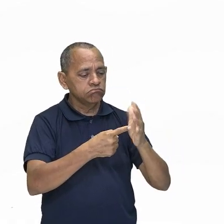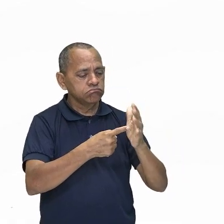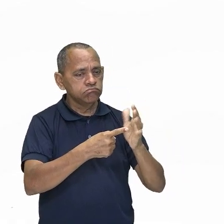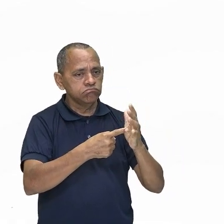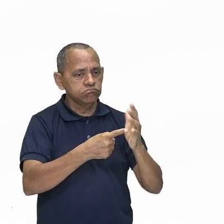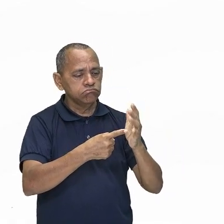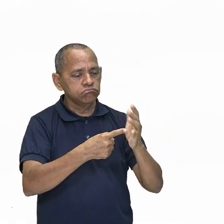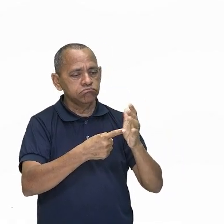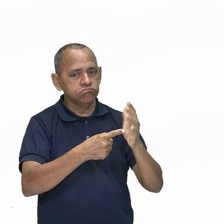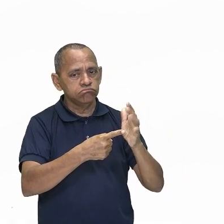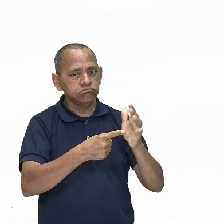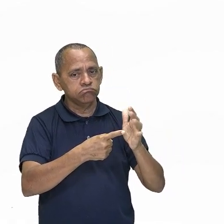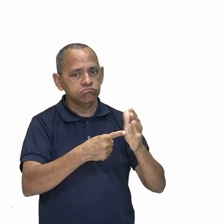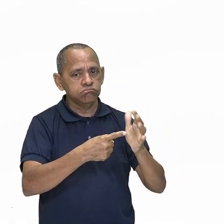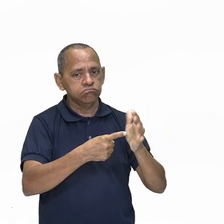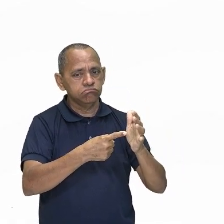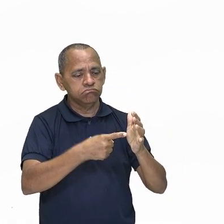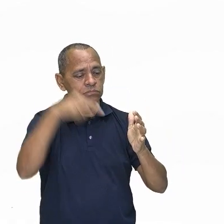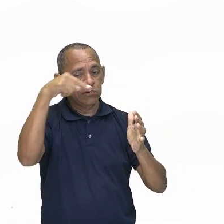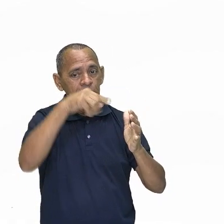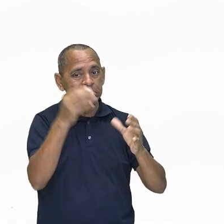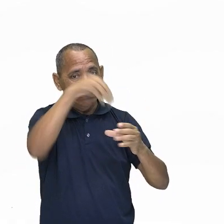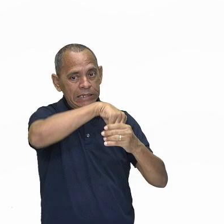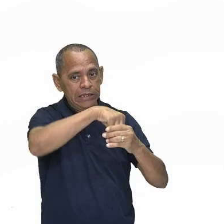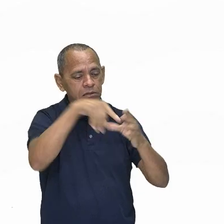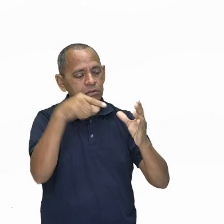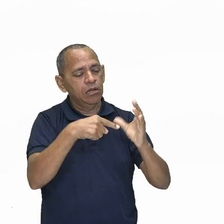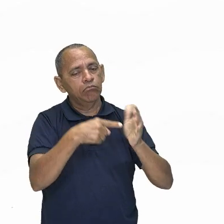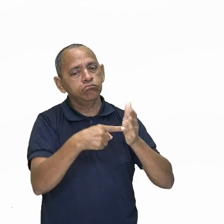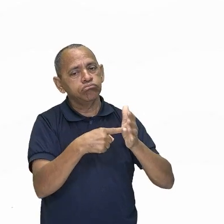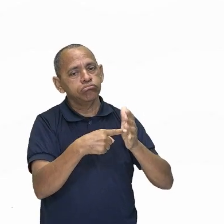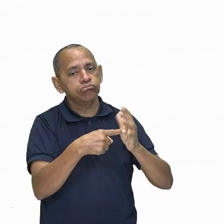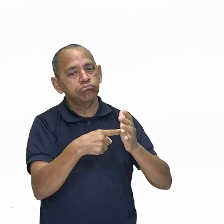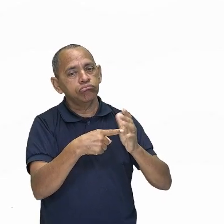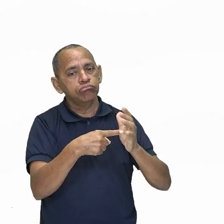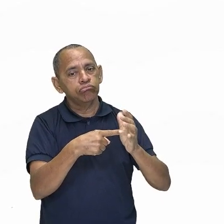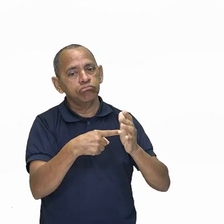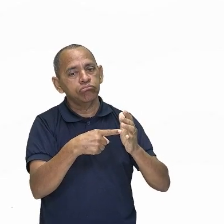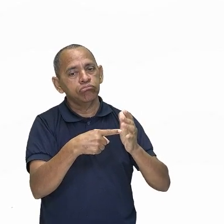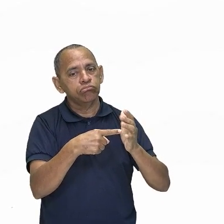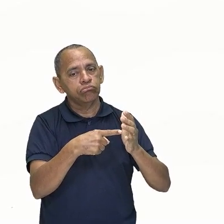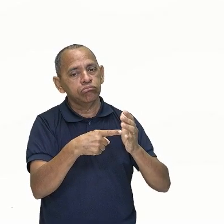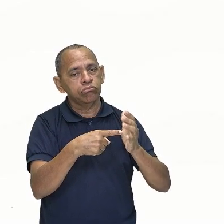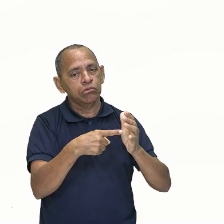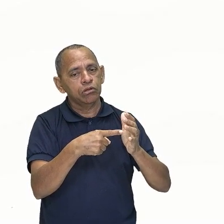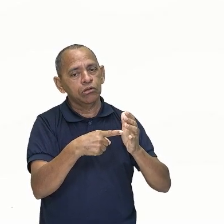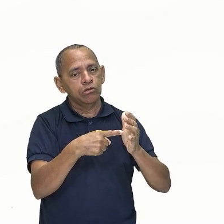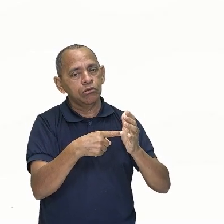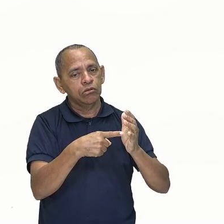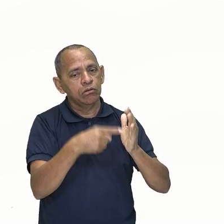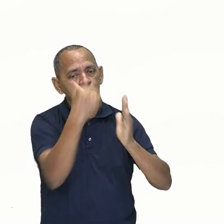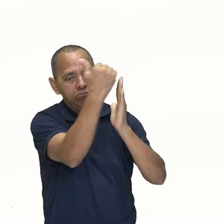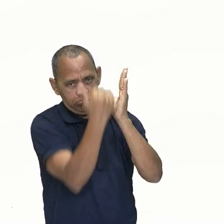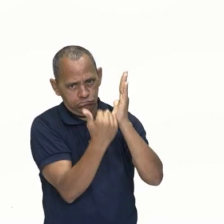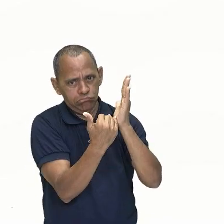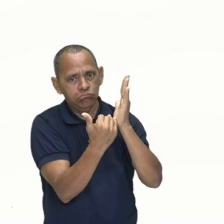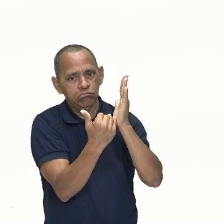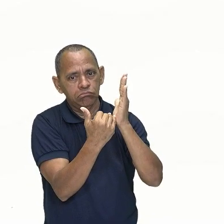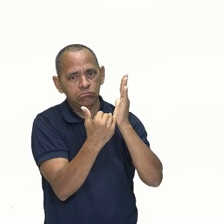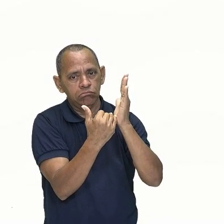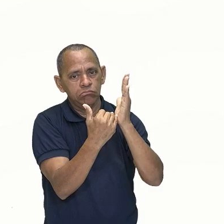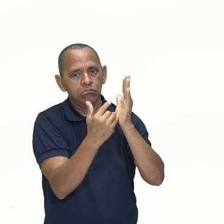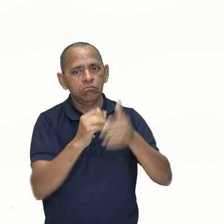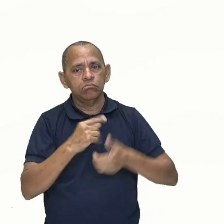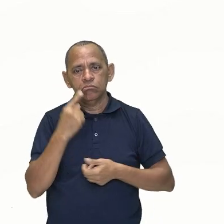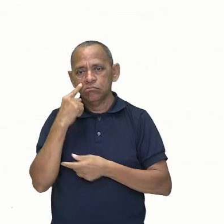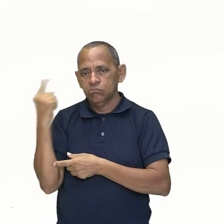Dentro do reator nuclear, que é o item número 1 aqui da nossa lista, que está lá à esquerda,